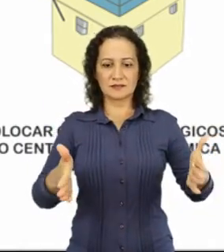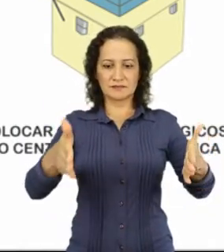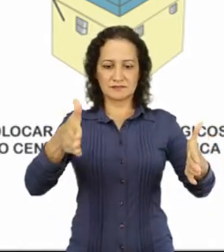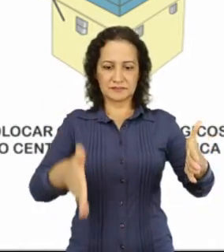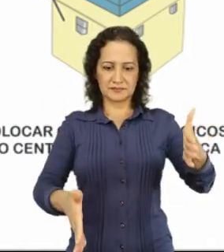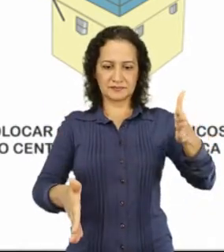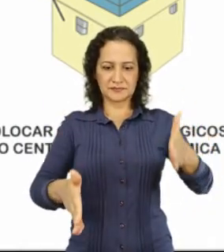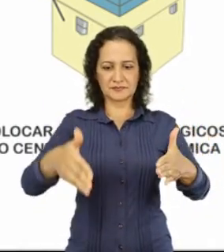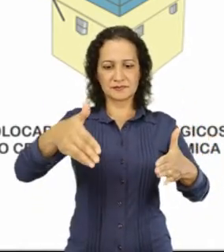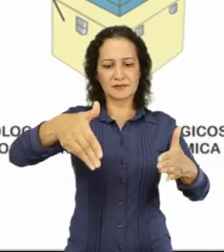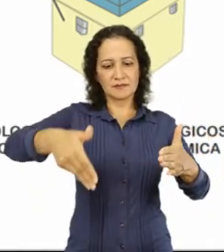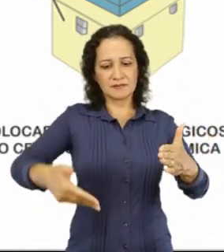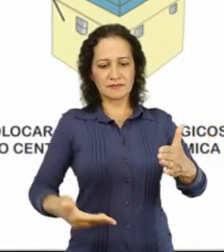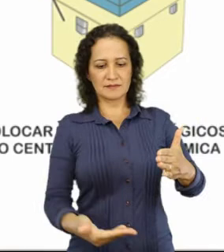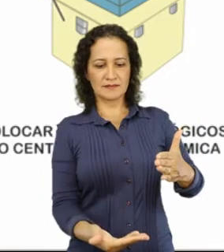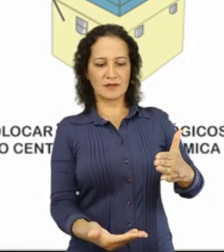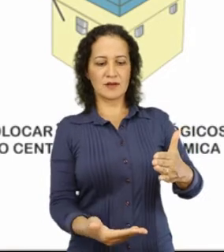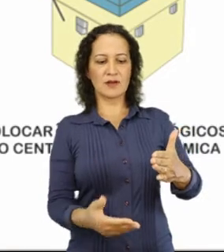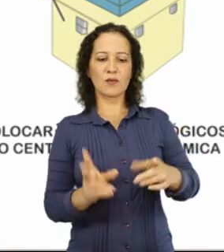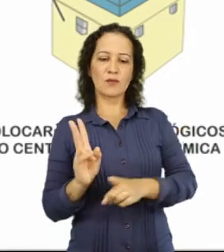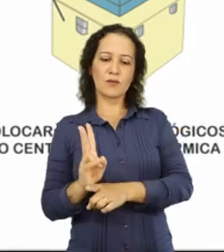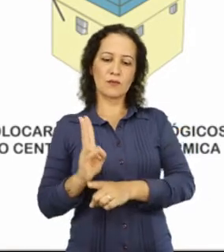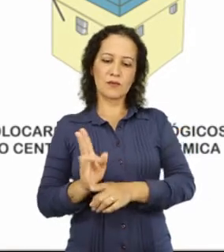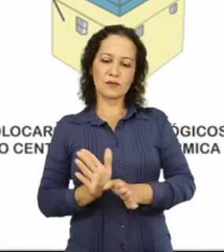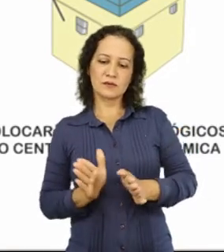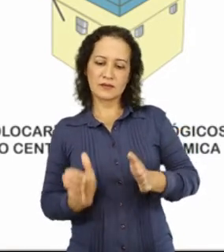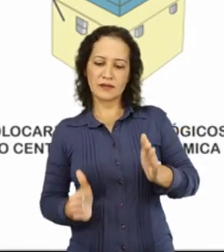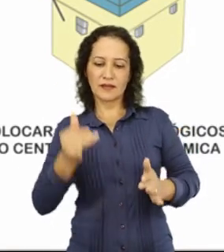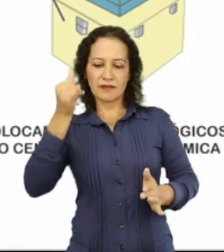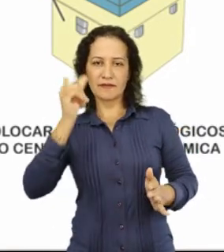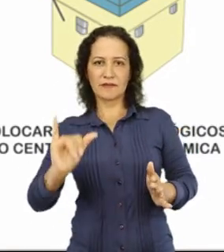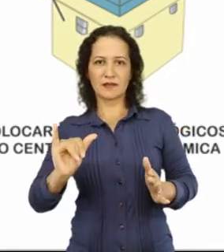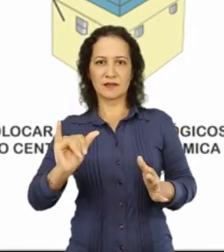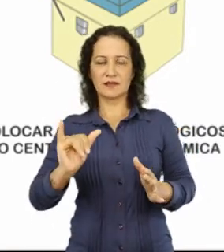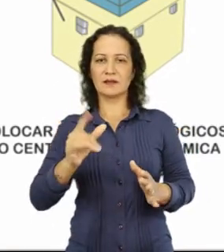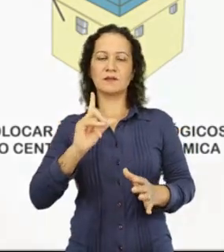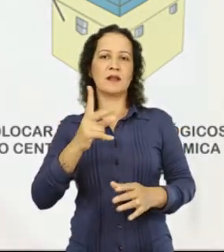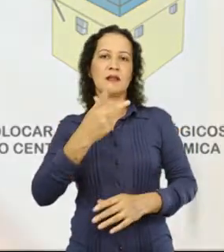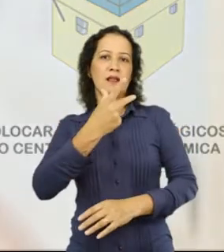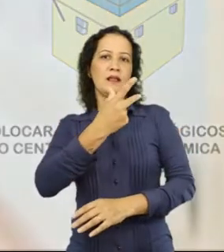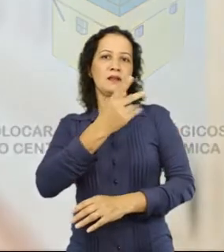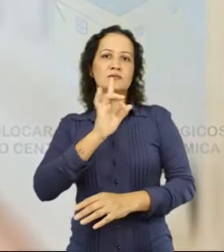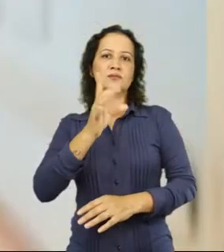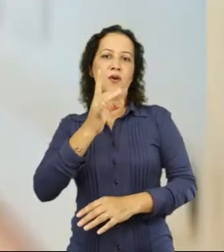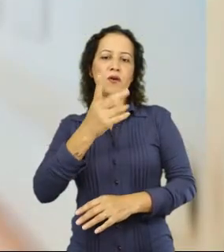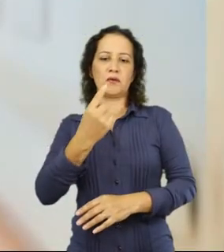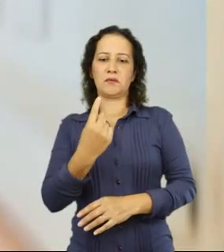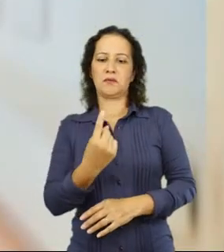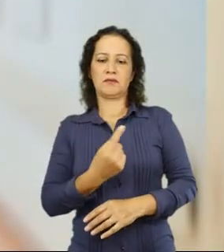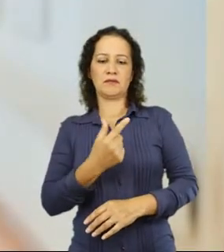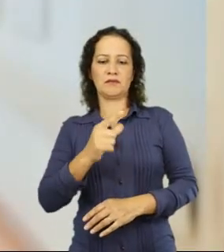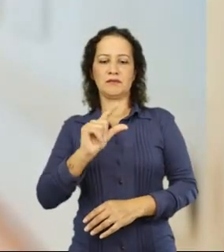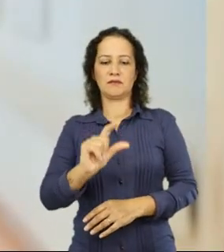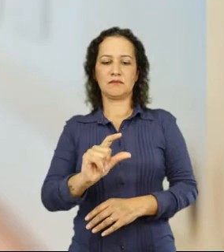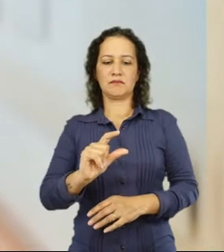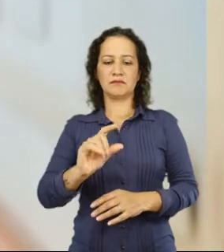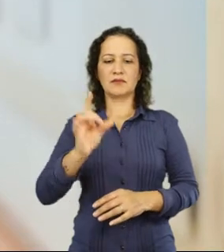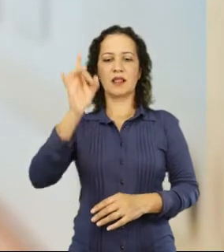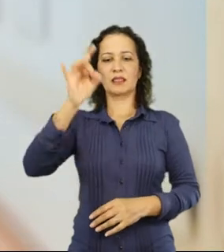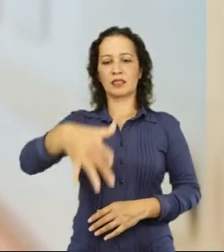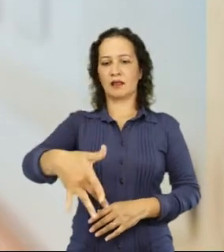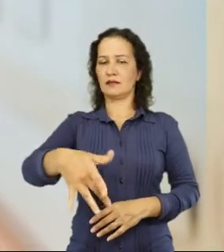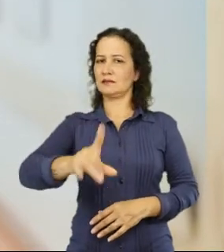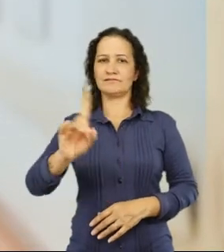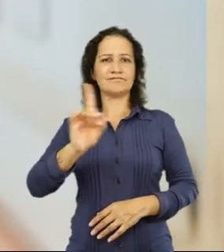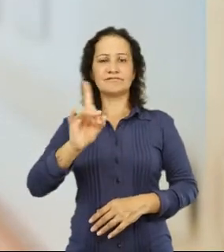uma barreira para o imunobiológico. Então, o imunobiológico ele não vai estar no frasco ali dentro, solto, sozinho. Ele vai